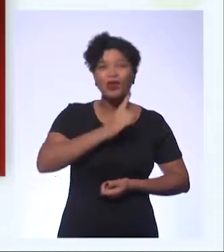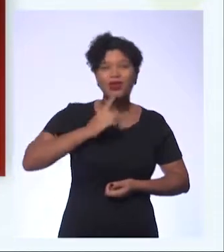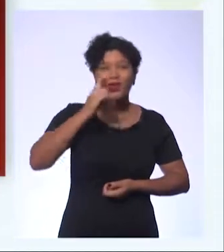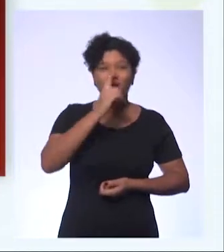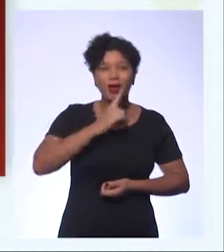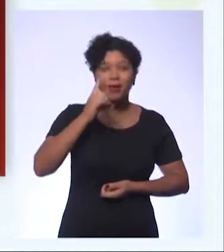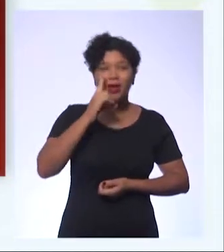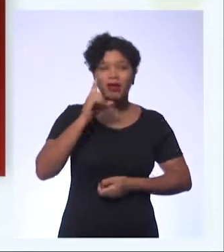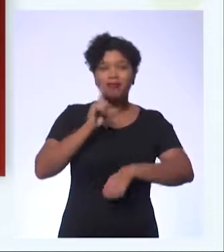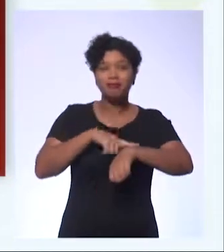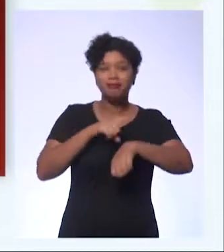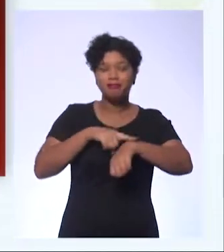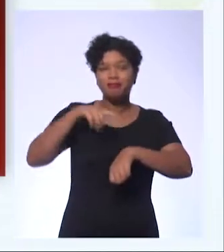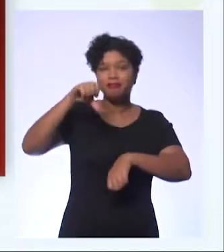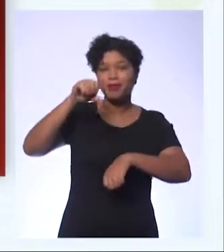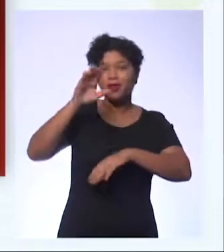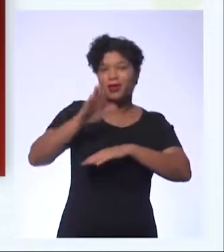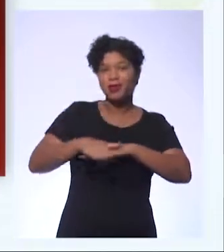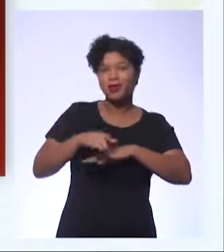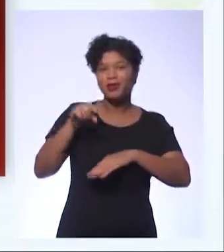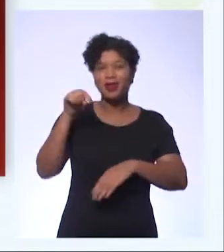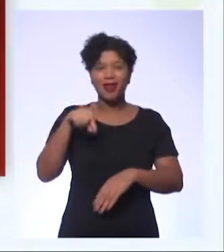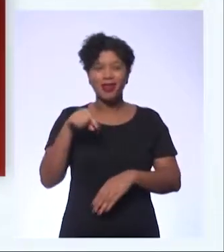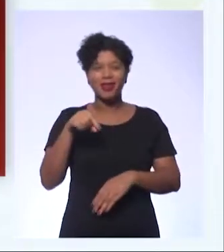Domingo, 9 da noite, aqui na